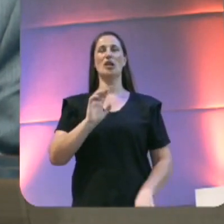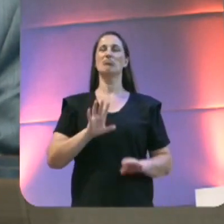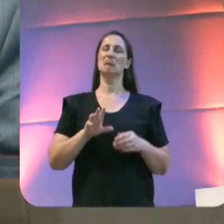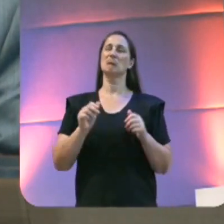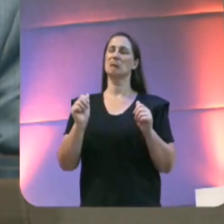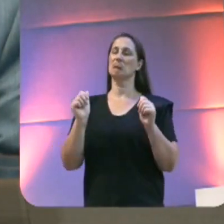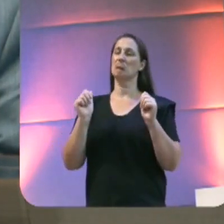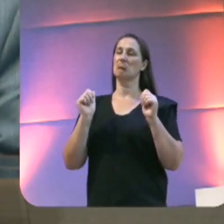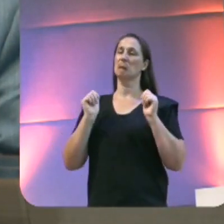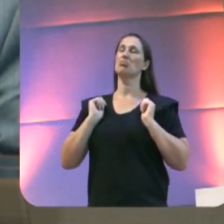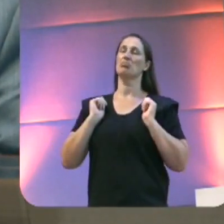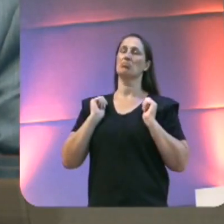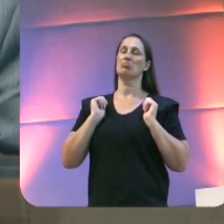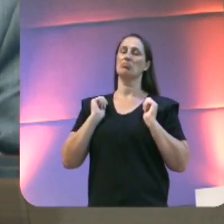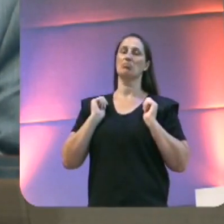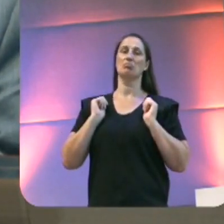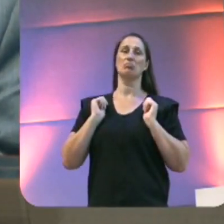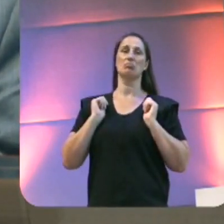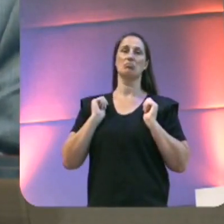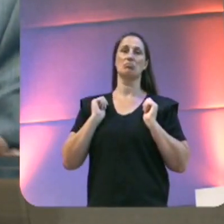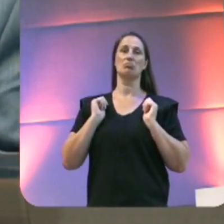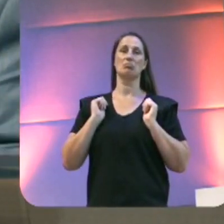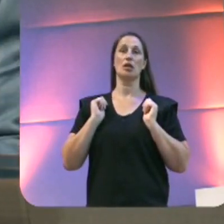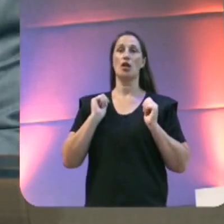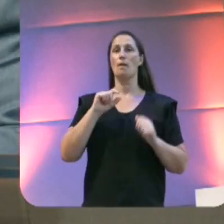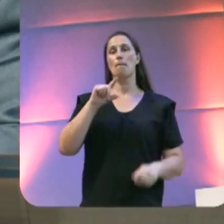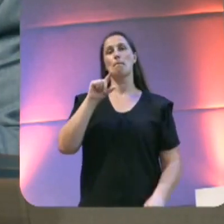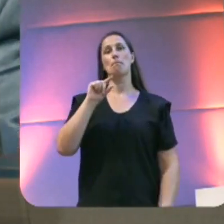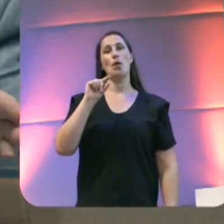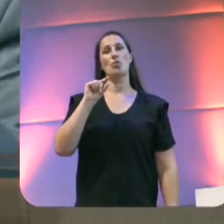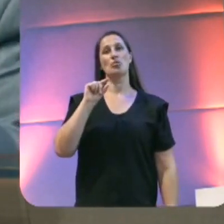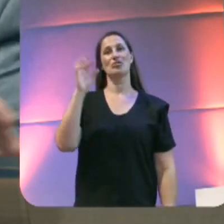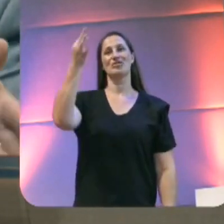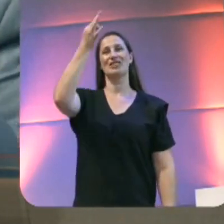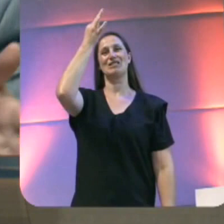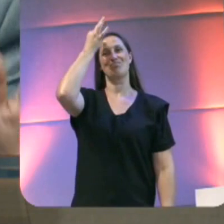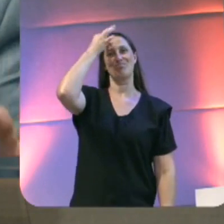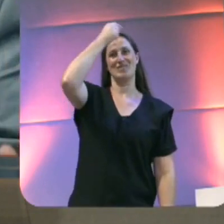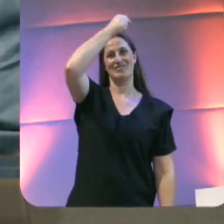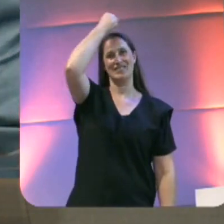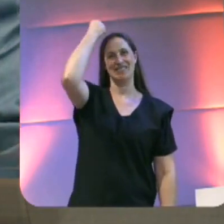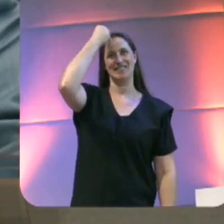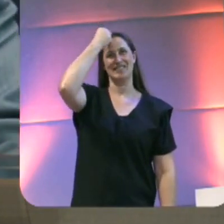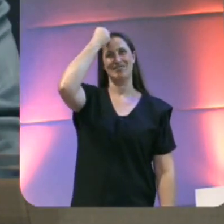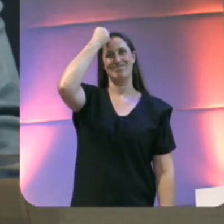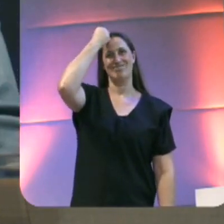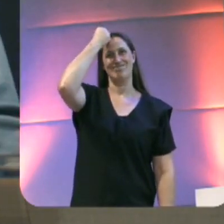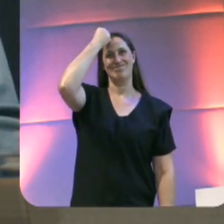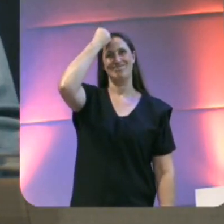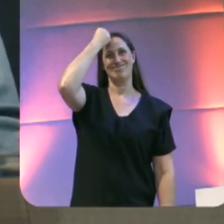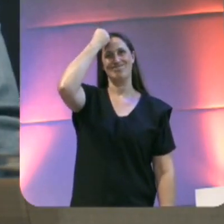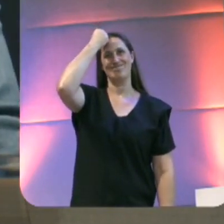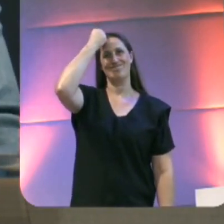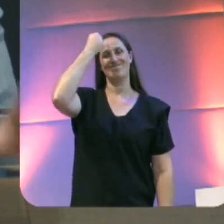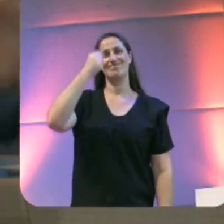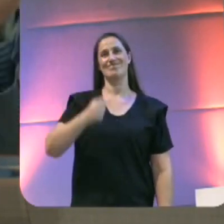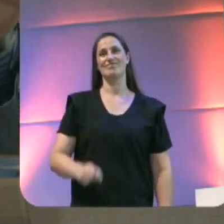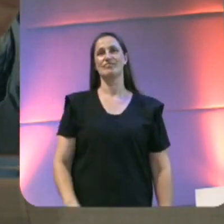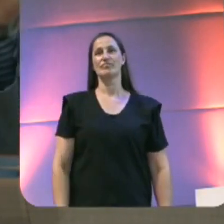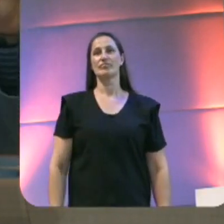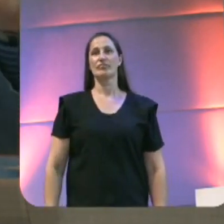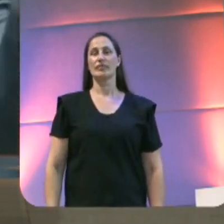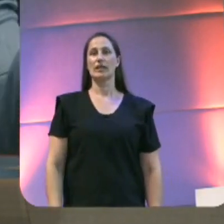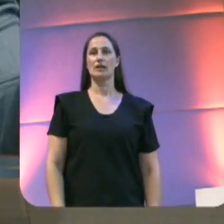do óleo do Espírito. E talvez essa seja a coisa mais natural dessa parábola.